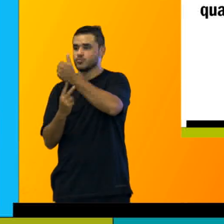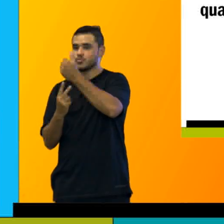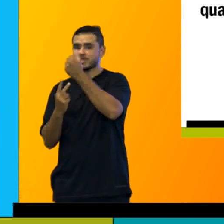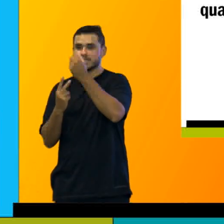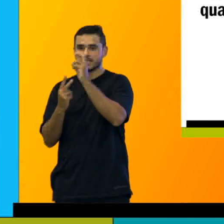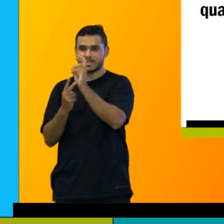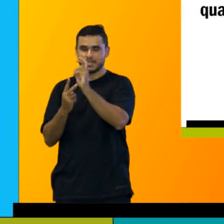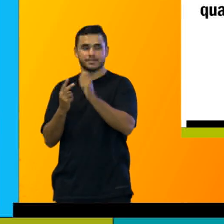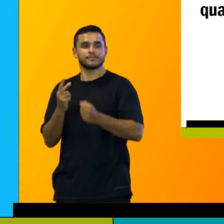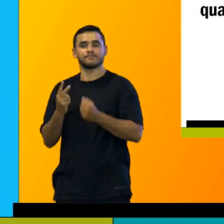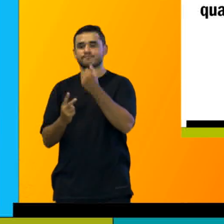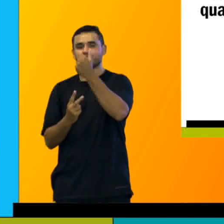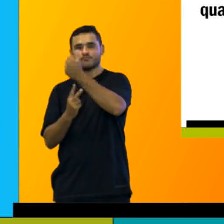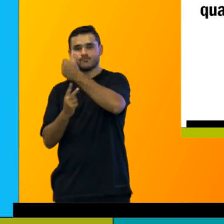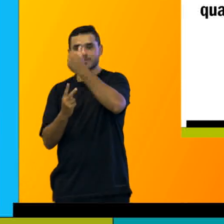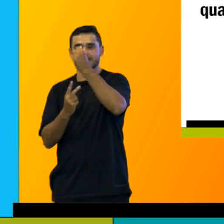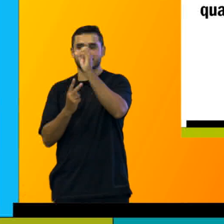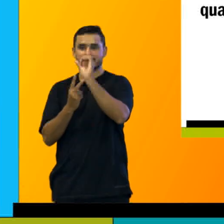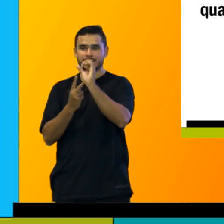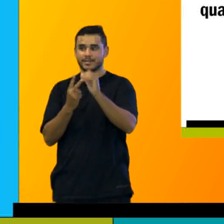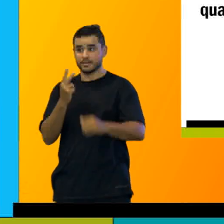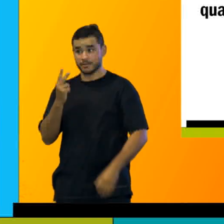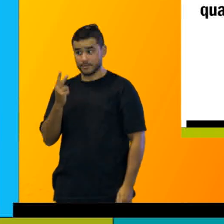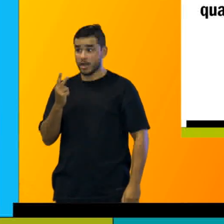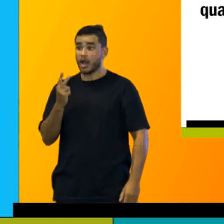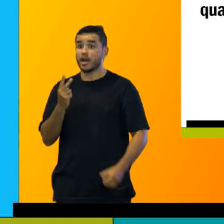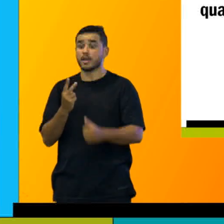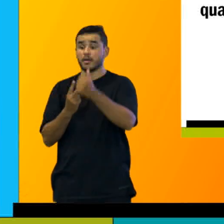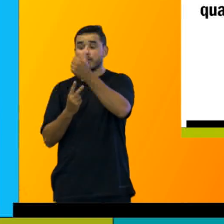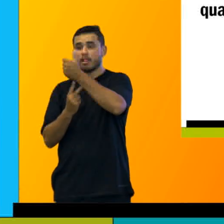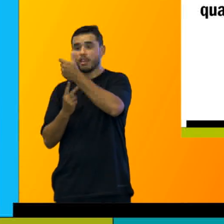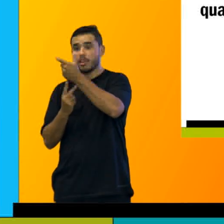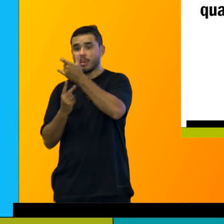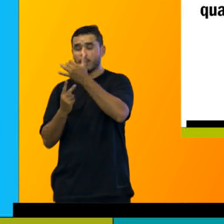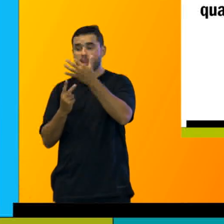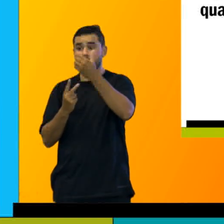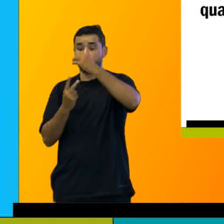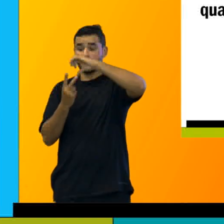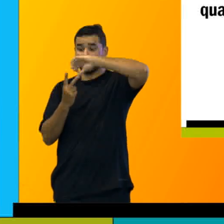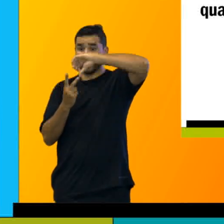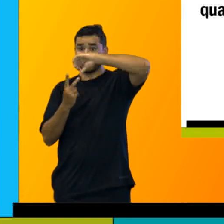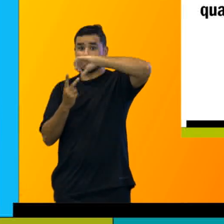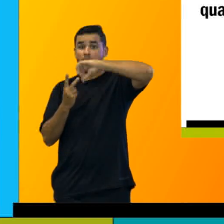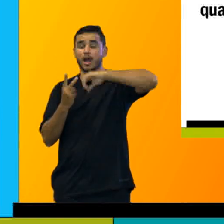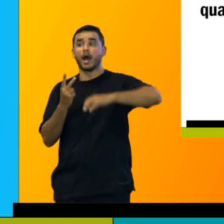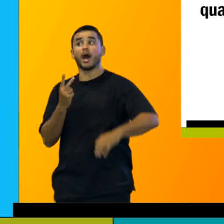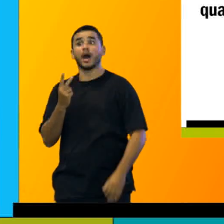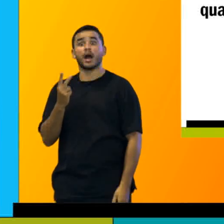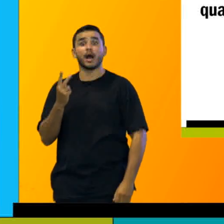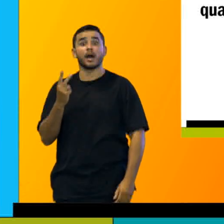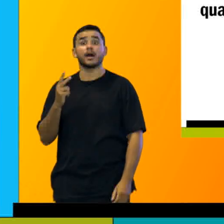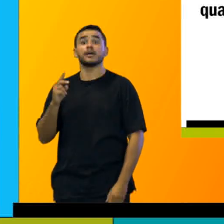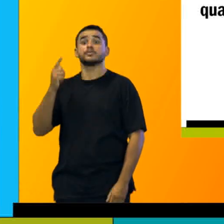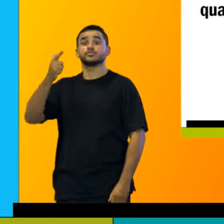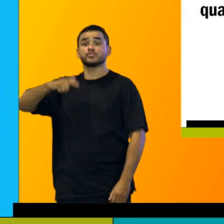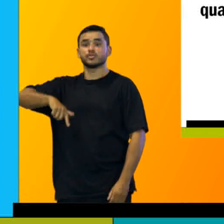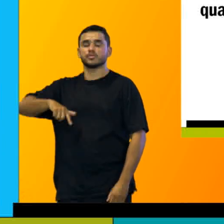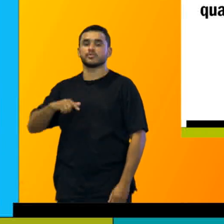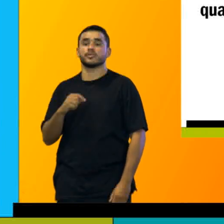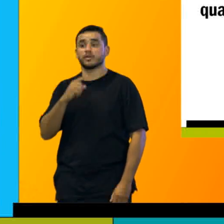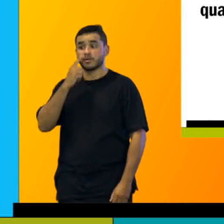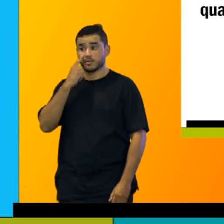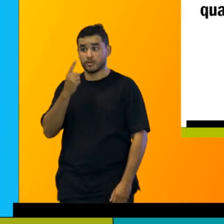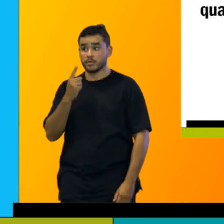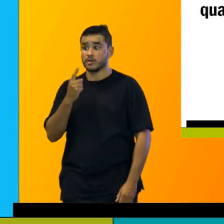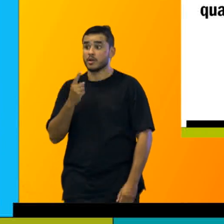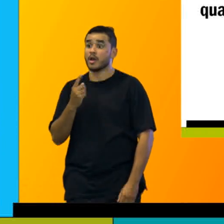11, 12, 13, 14, 15. Quando chegar no 19, é o 1 com o 9. Aí qual é o próximo número? Já que o